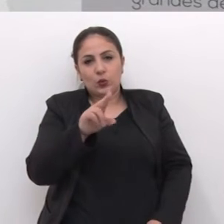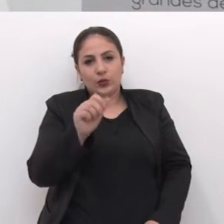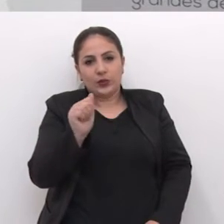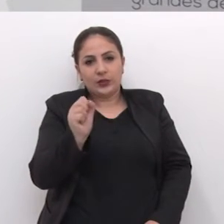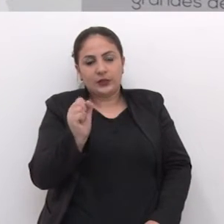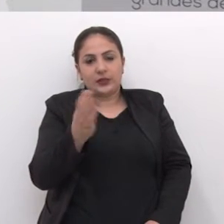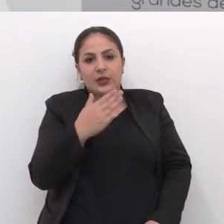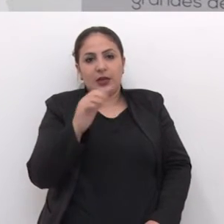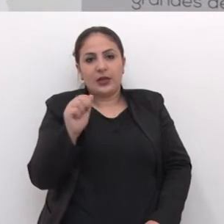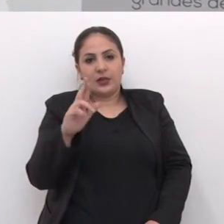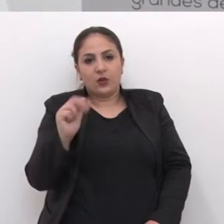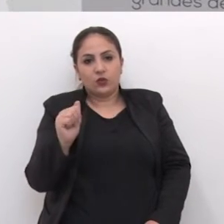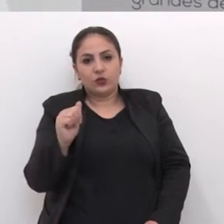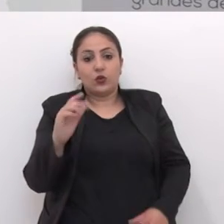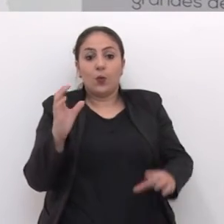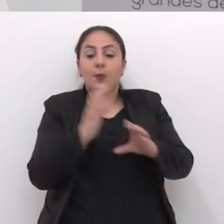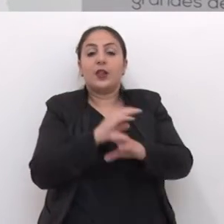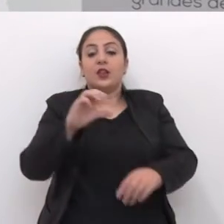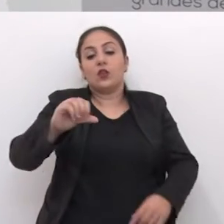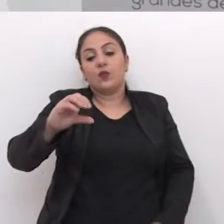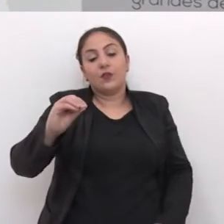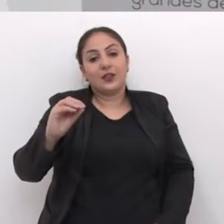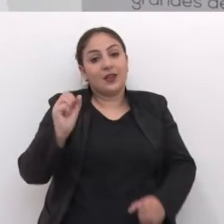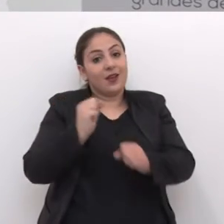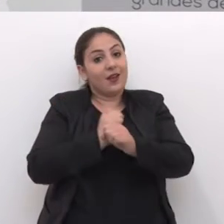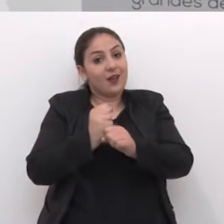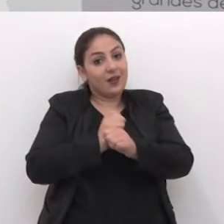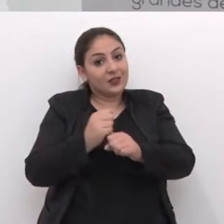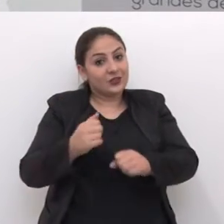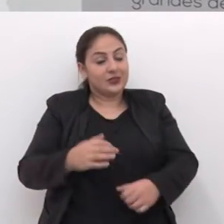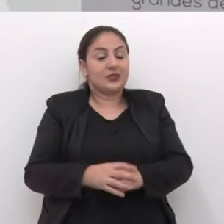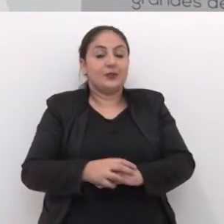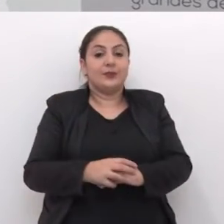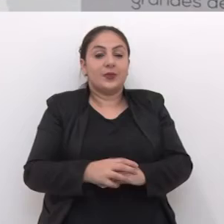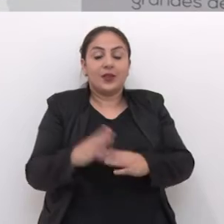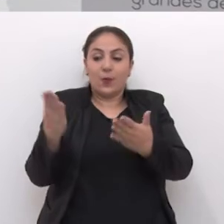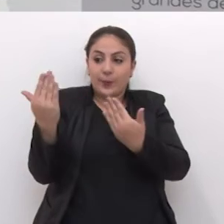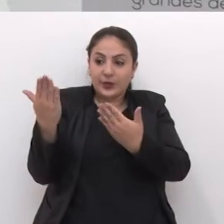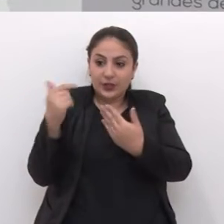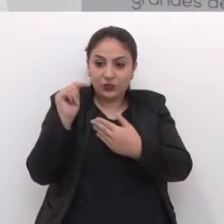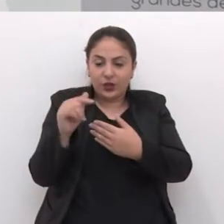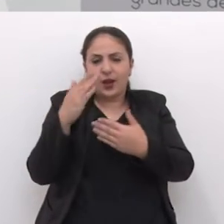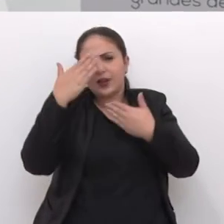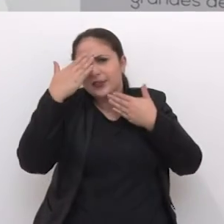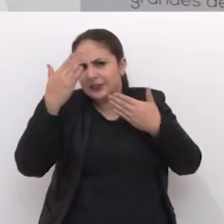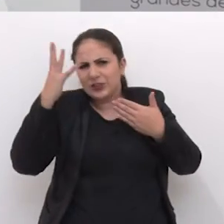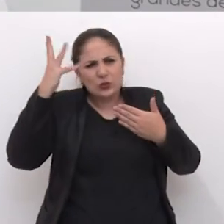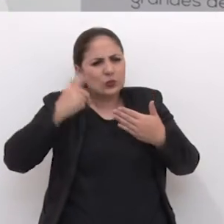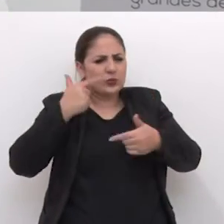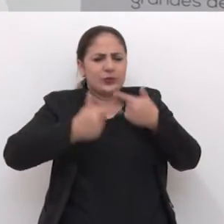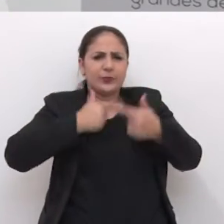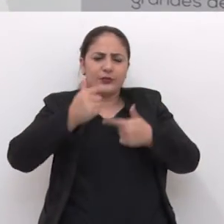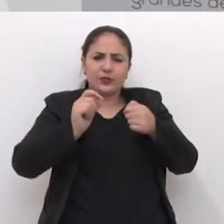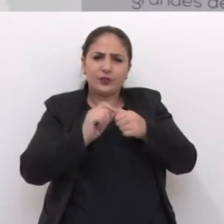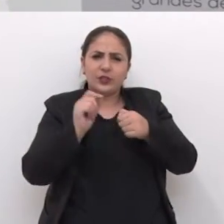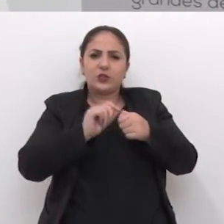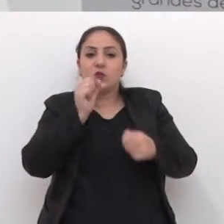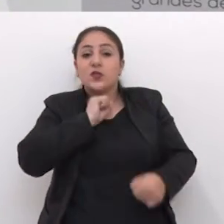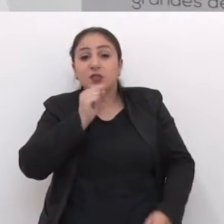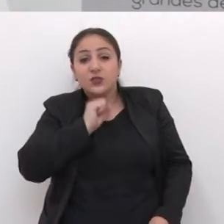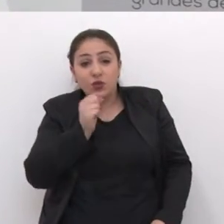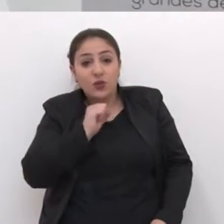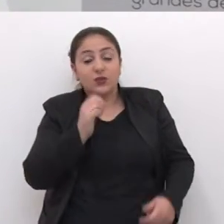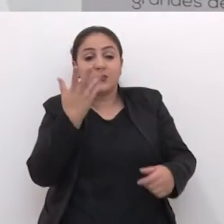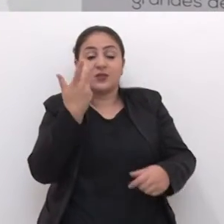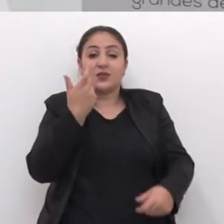anos em uma cidade que tem 161 anos. Homenagear a Fundação Lucas Araújo é agradecer todo o trabalho que é